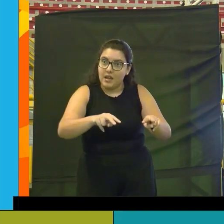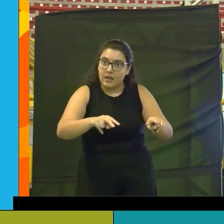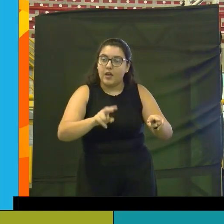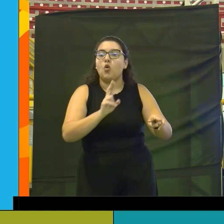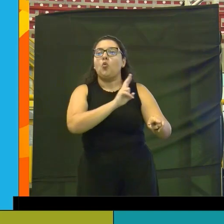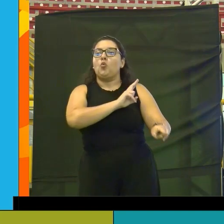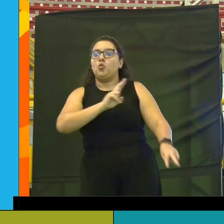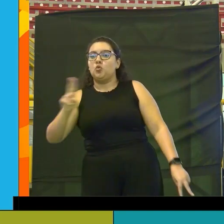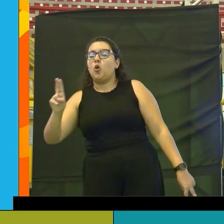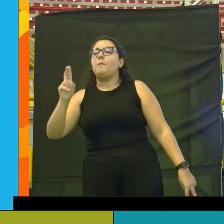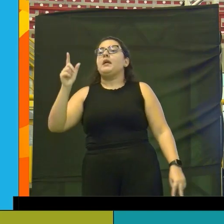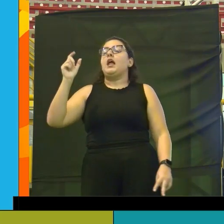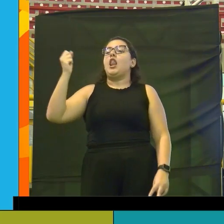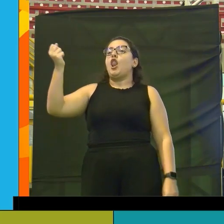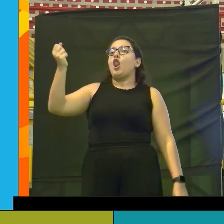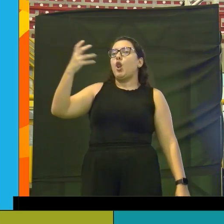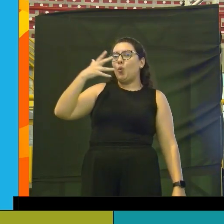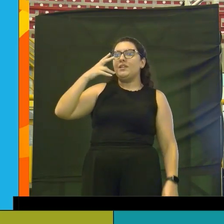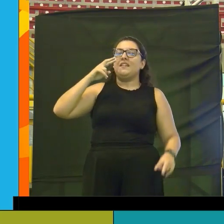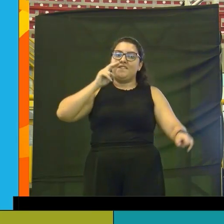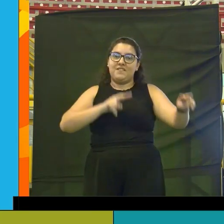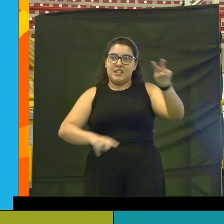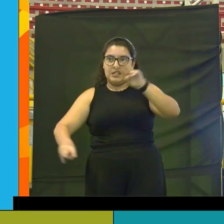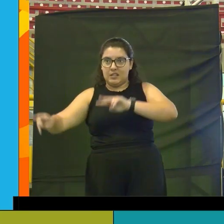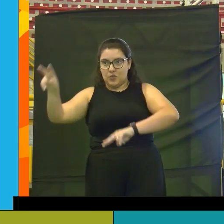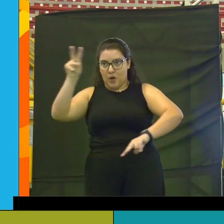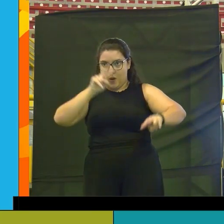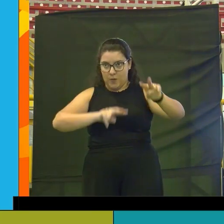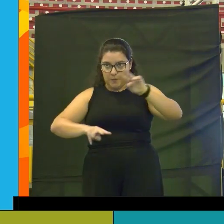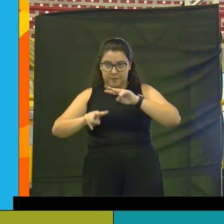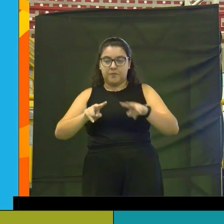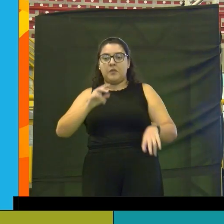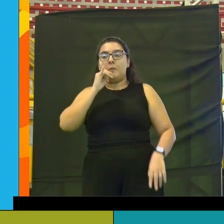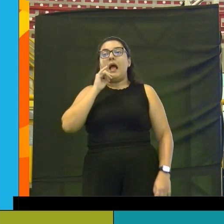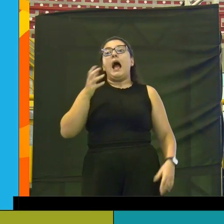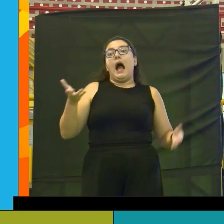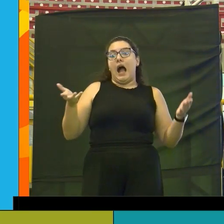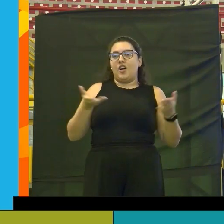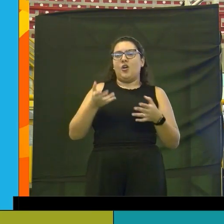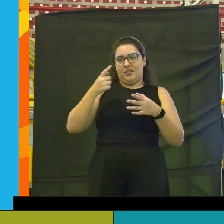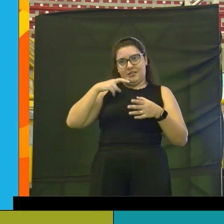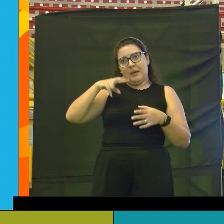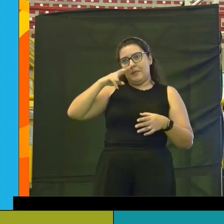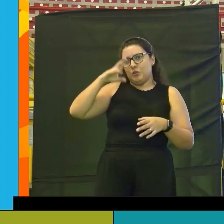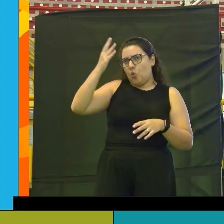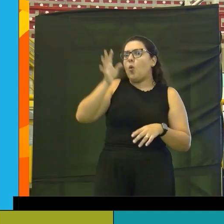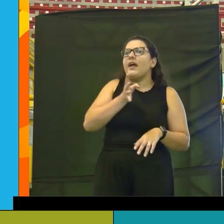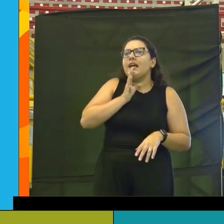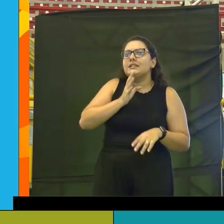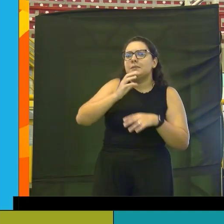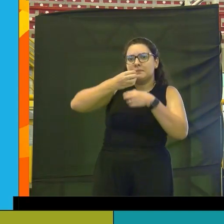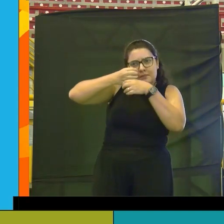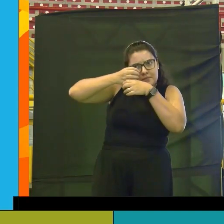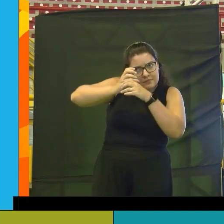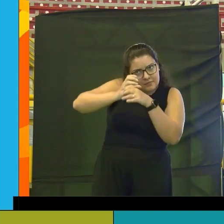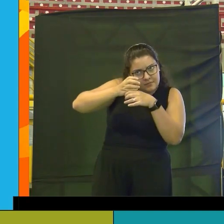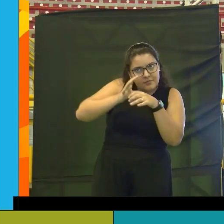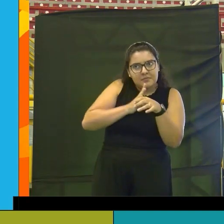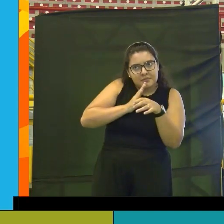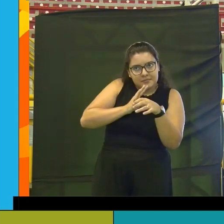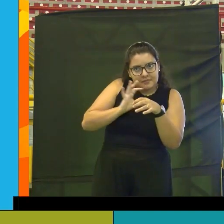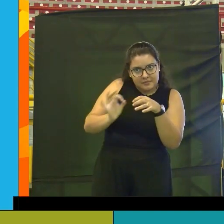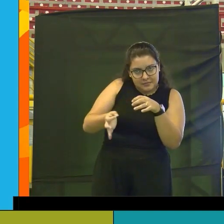quê? Visível. Então, gente, eu estou olhando para o microscópio, através do microscópio. Quais são